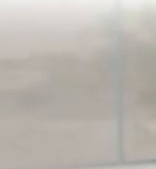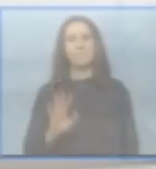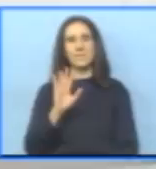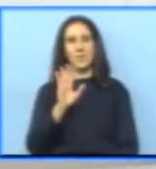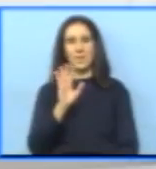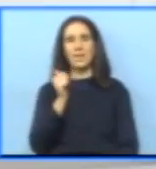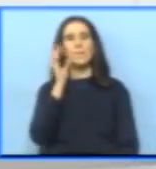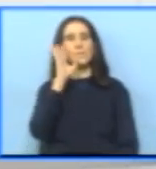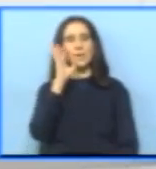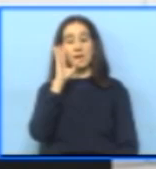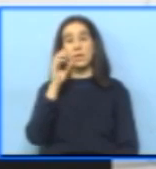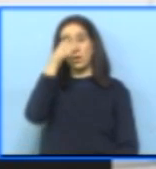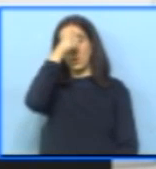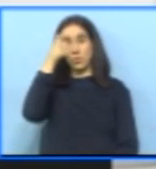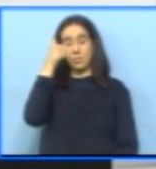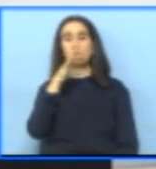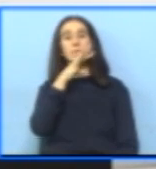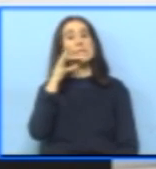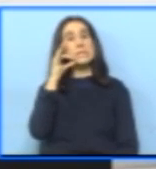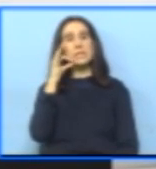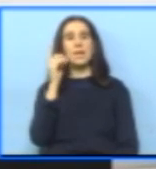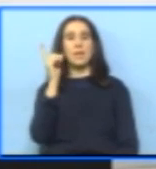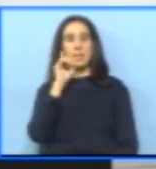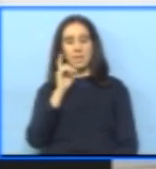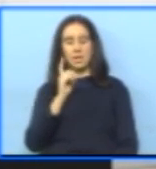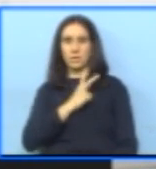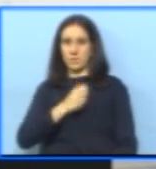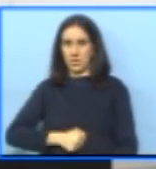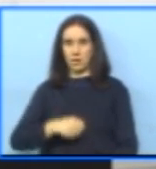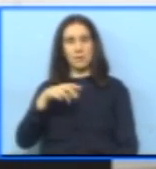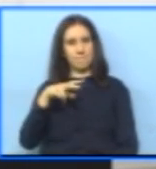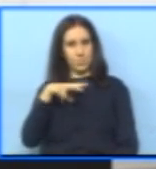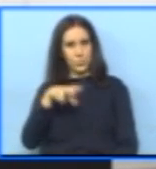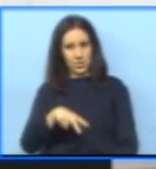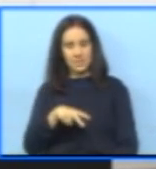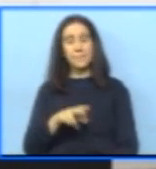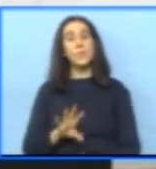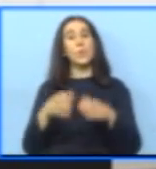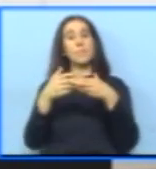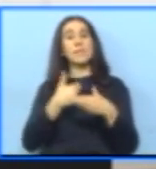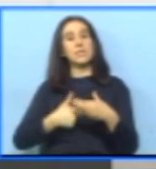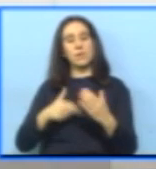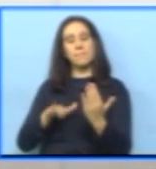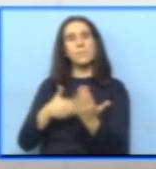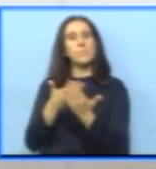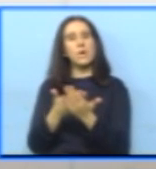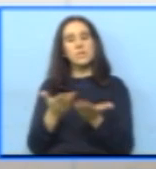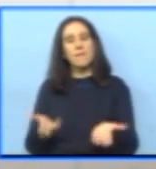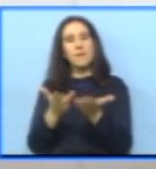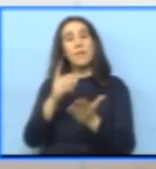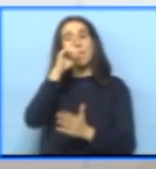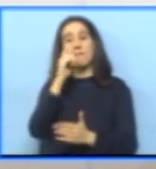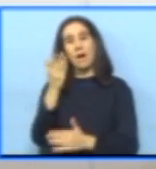Olá, muito boa tarde. Assinala-se este domingo o Dia da Universidade Católica Portuguesa. É proposto às comunidades cristãs que lembrem